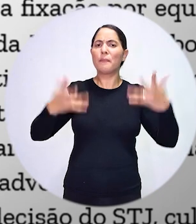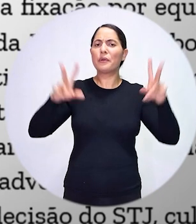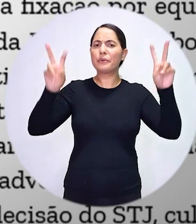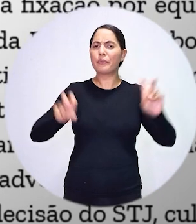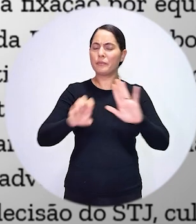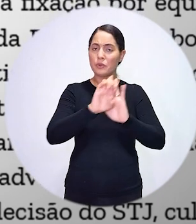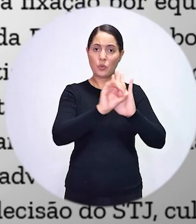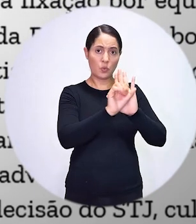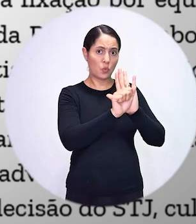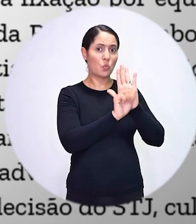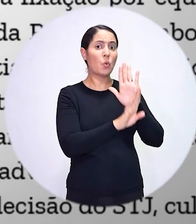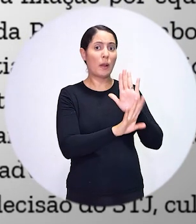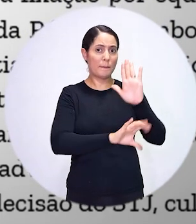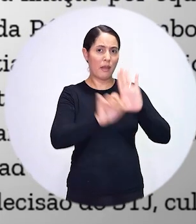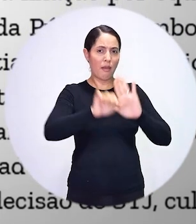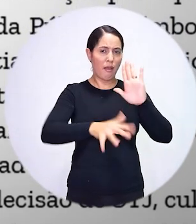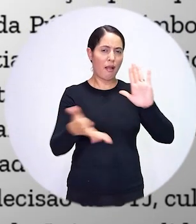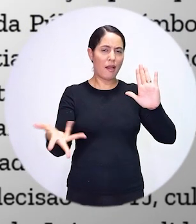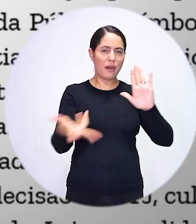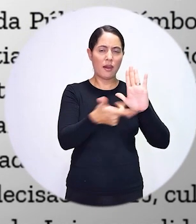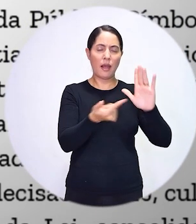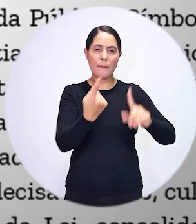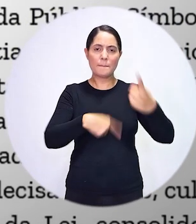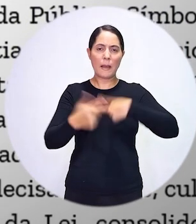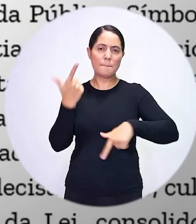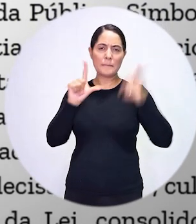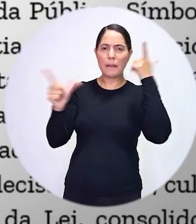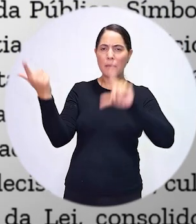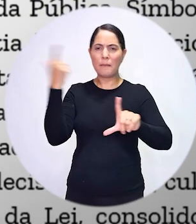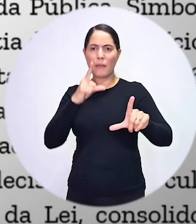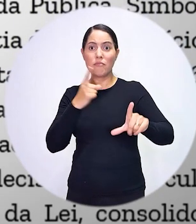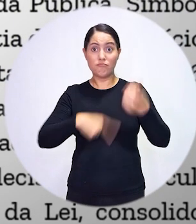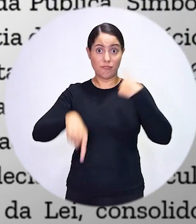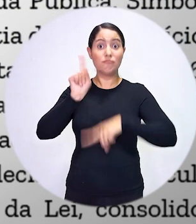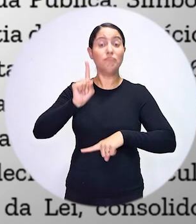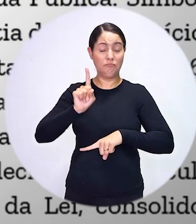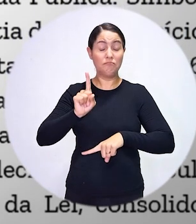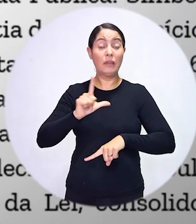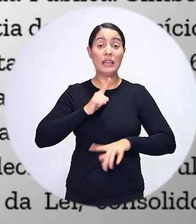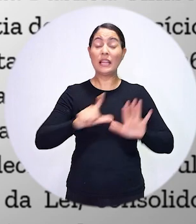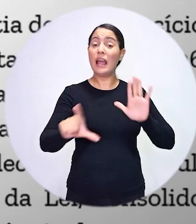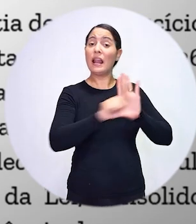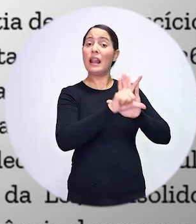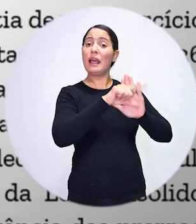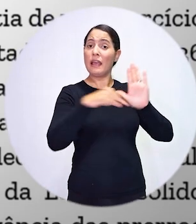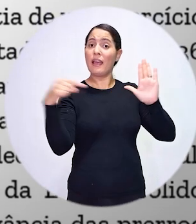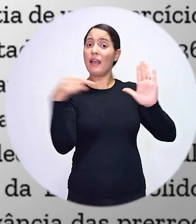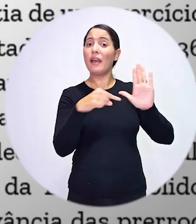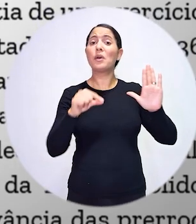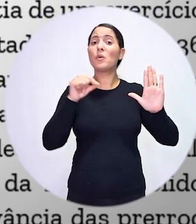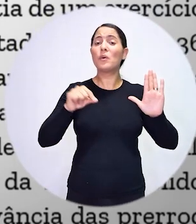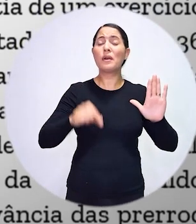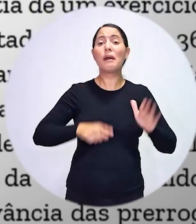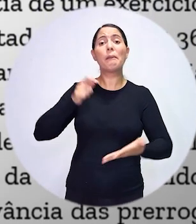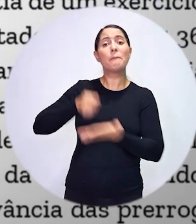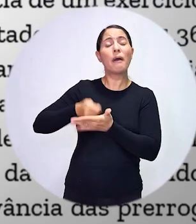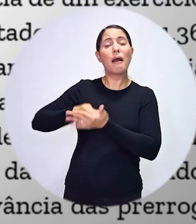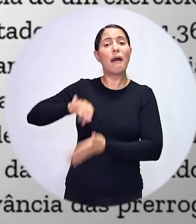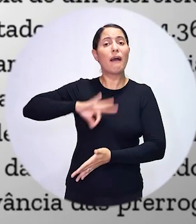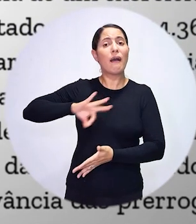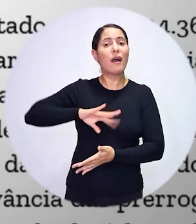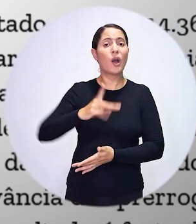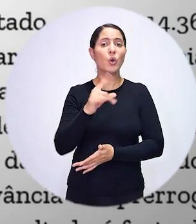vigor, aprimorando o Estatuto da Advocacia, com importantes avanços para a nossa classe. Essa legislação consolidou o pagamento